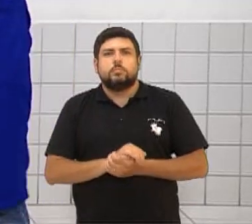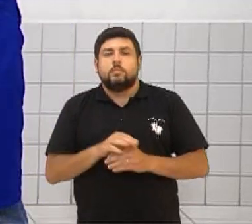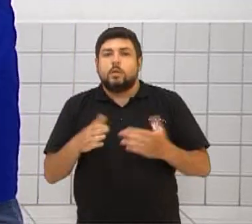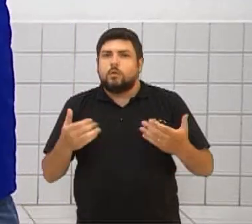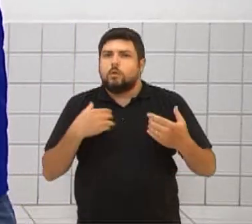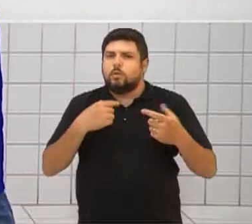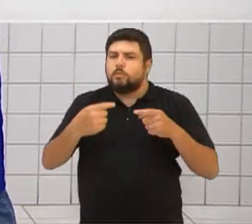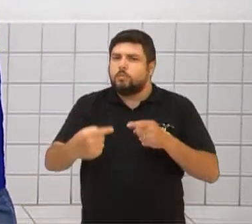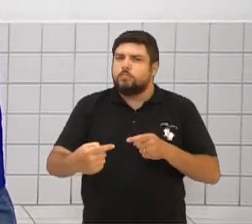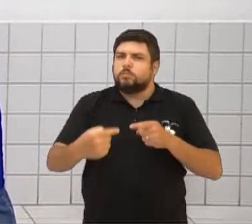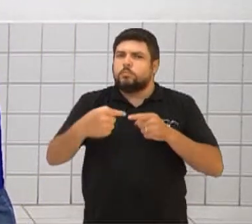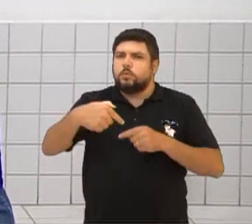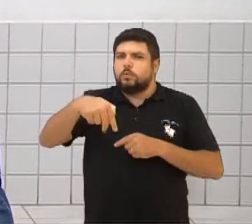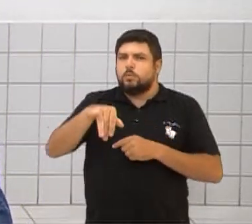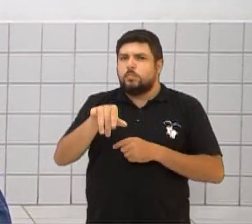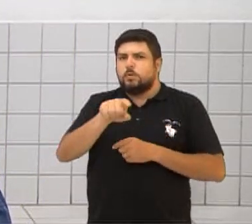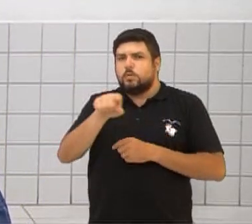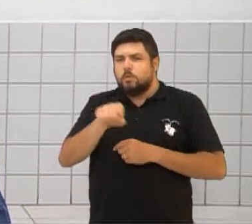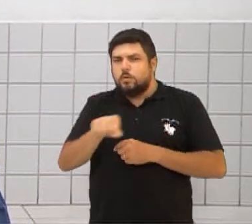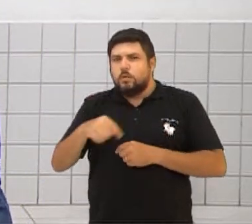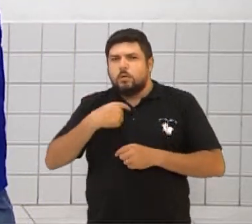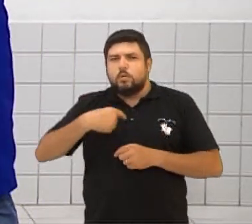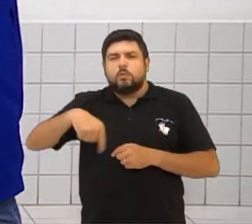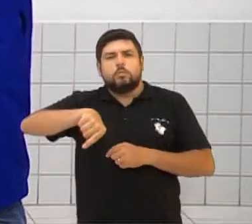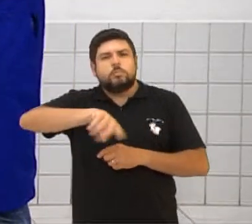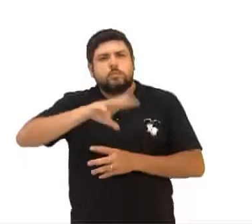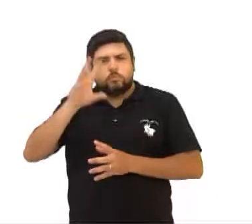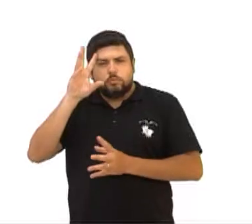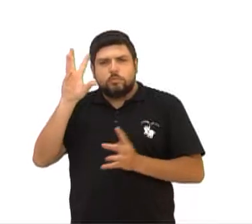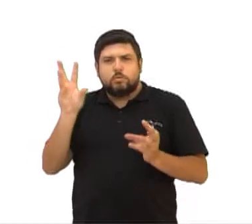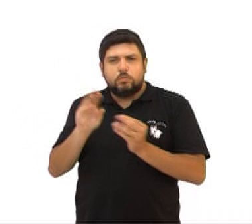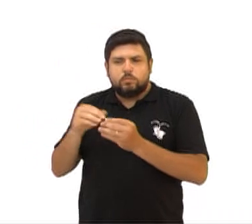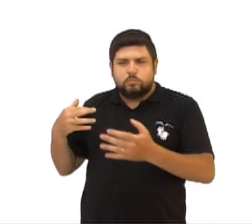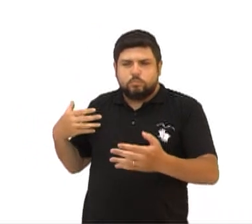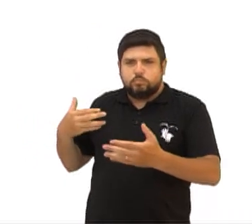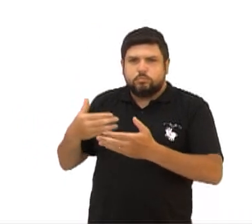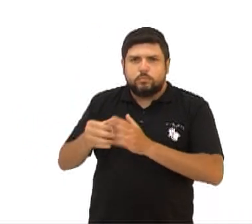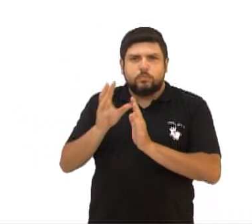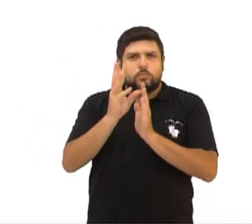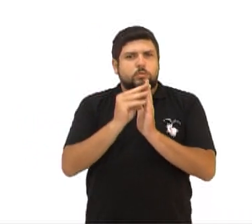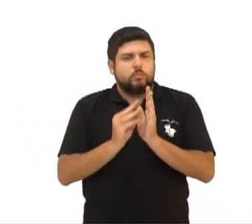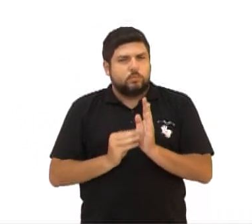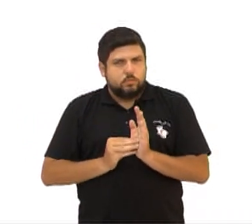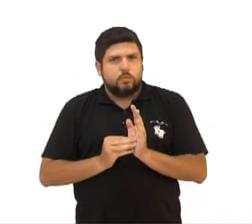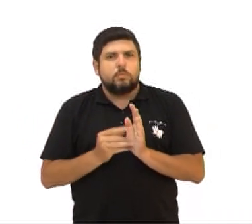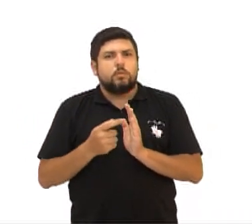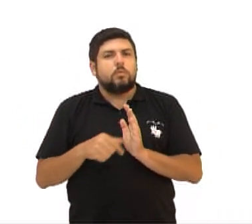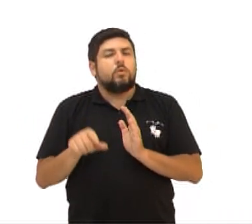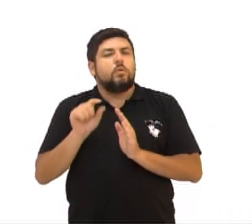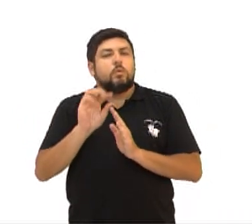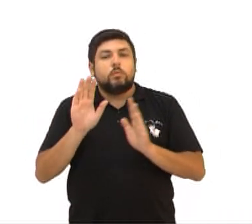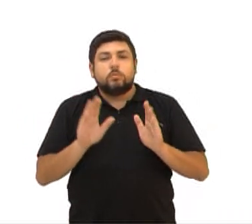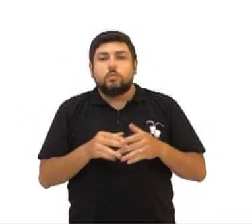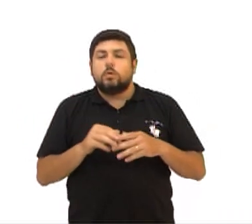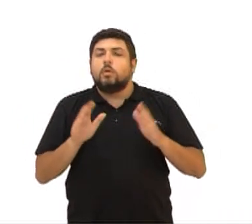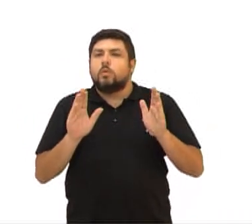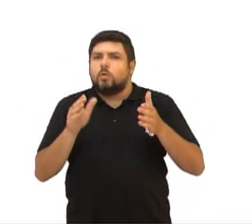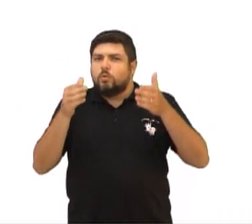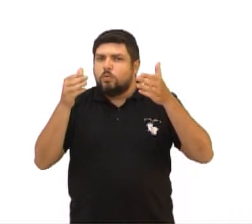aí, um desafio para a gente sintetizar isso que a gente viu até agora. Era o foco da